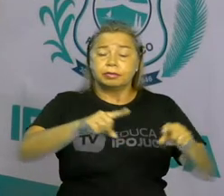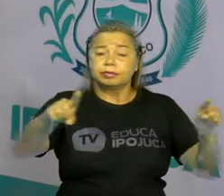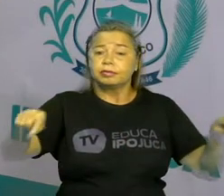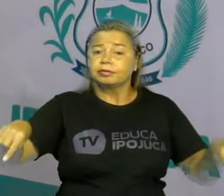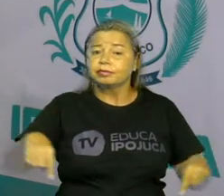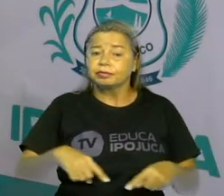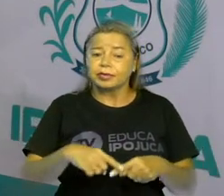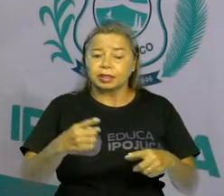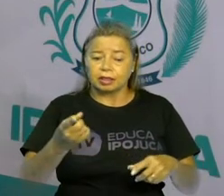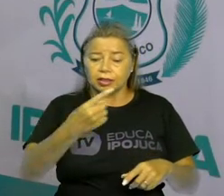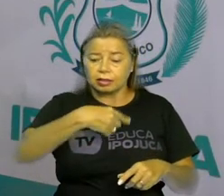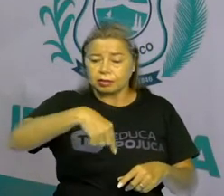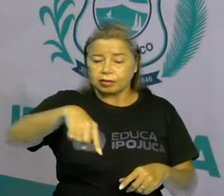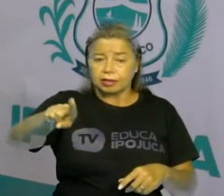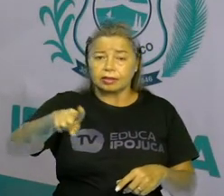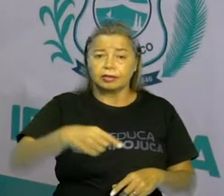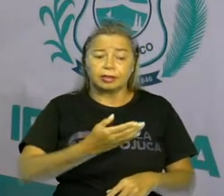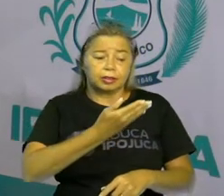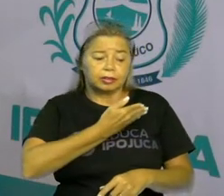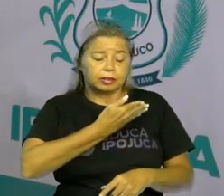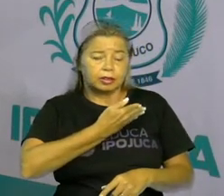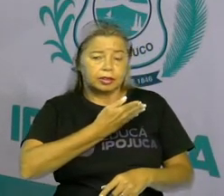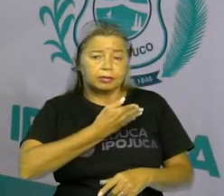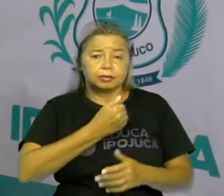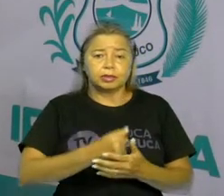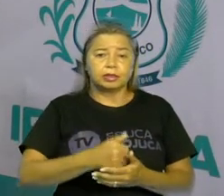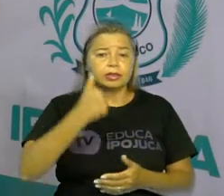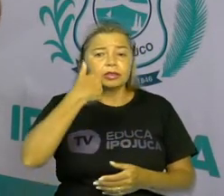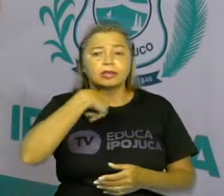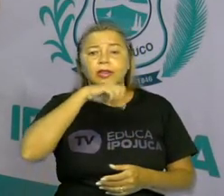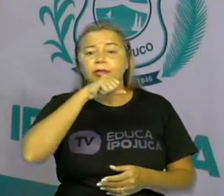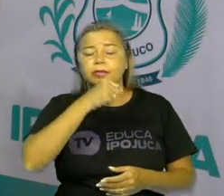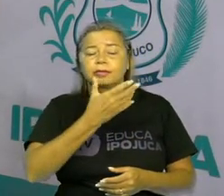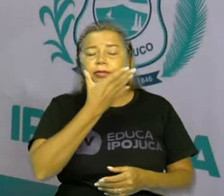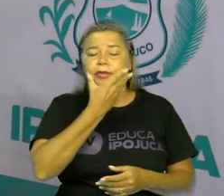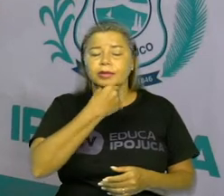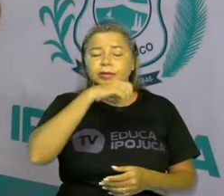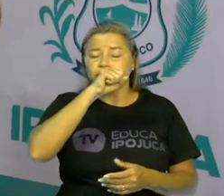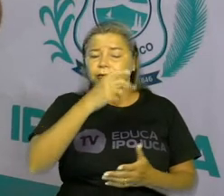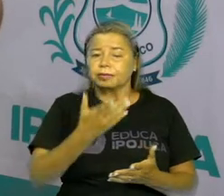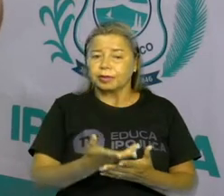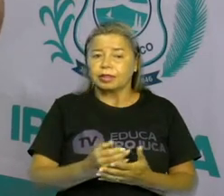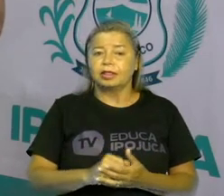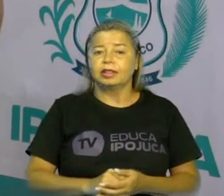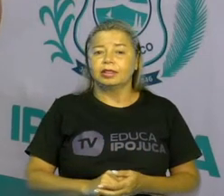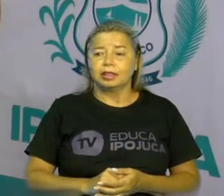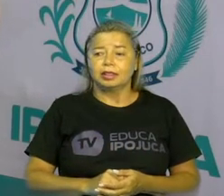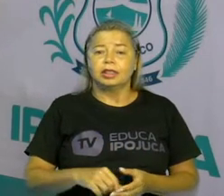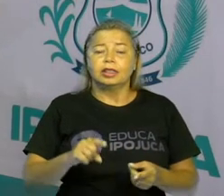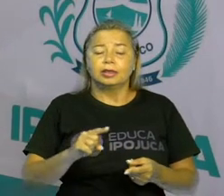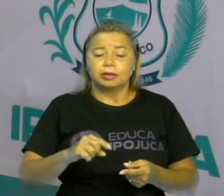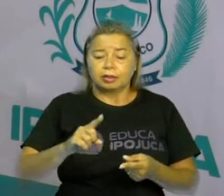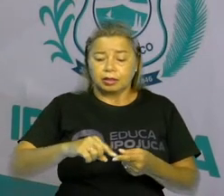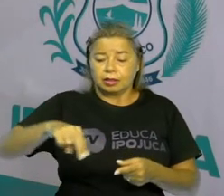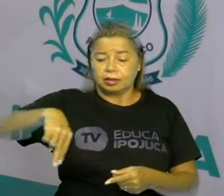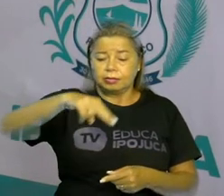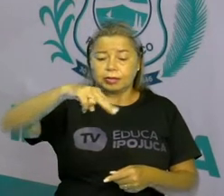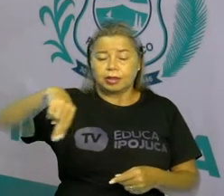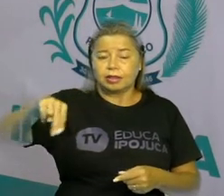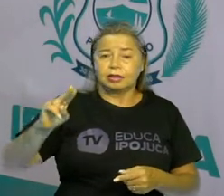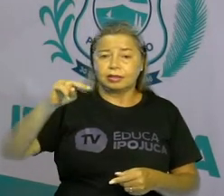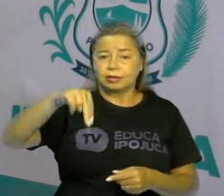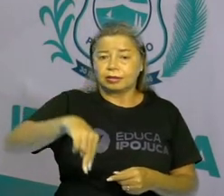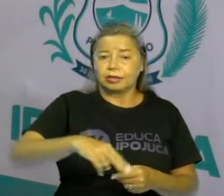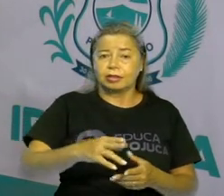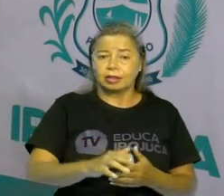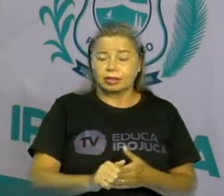vai com seus amigos, com seu papai, seus irmãos, também é um espaço de vivência.